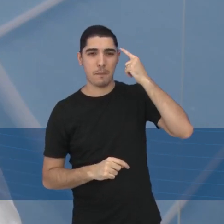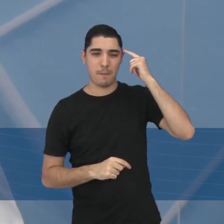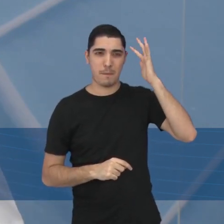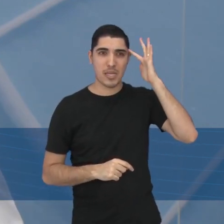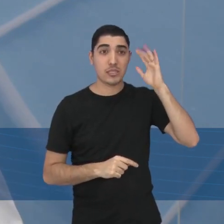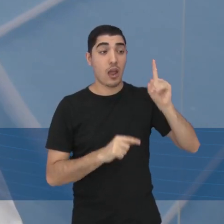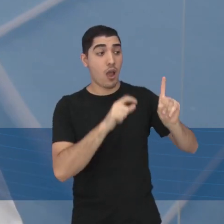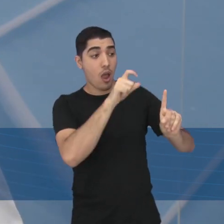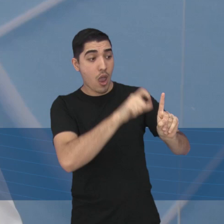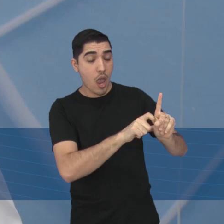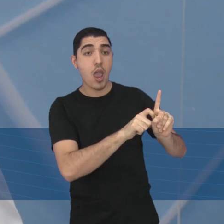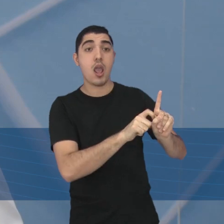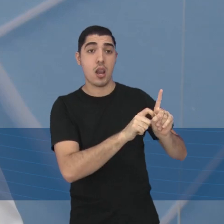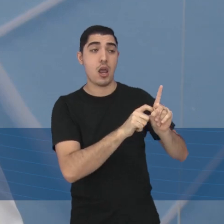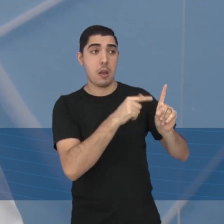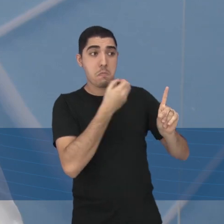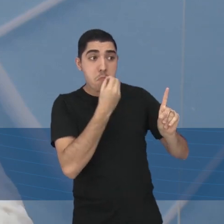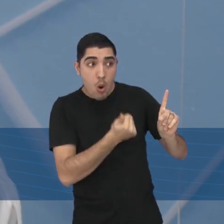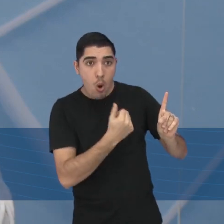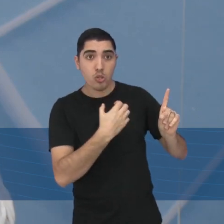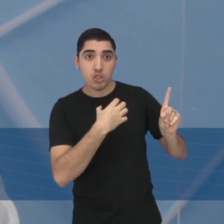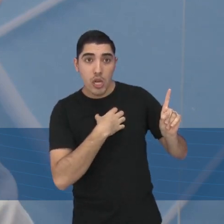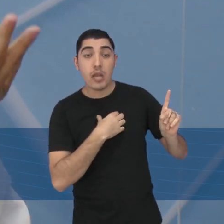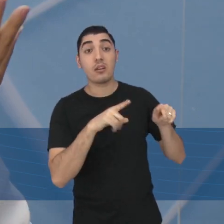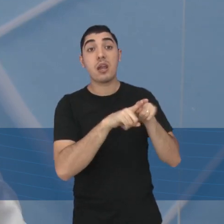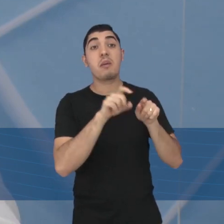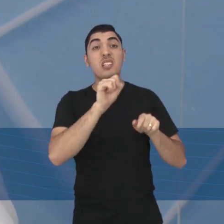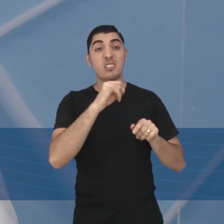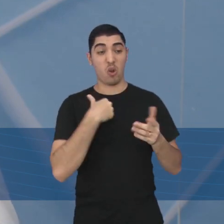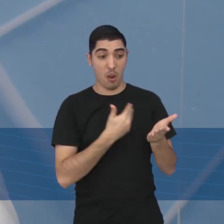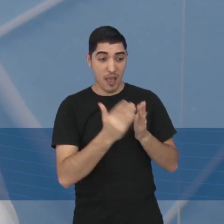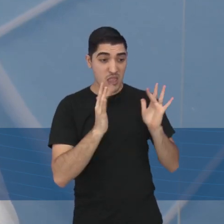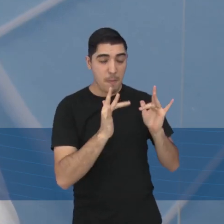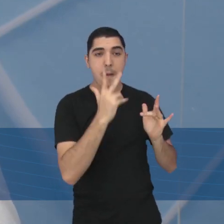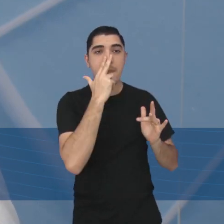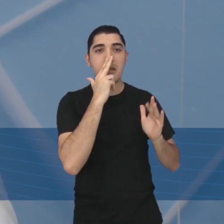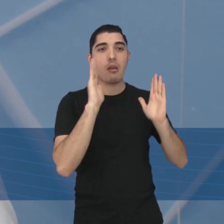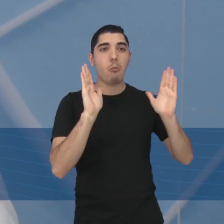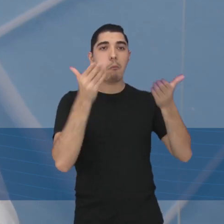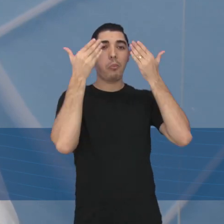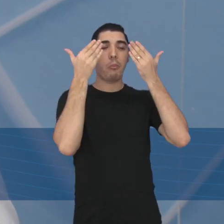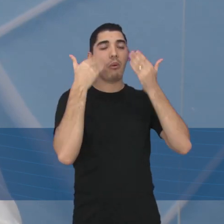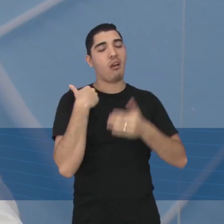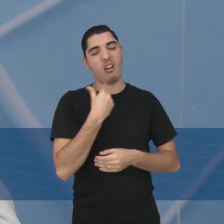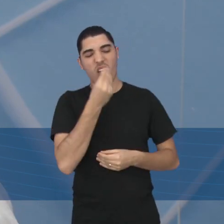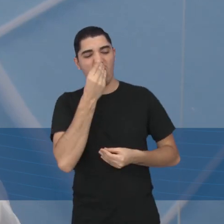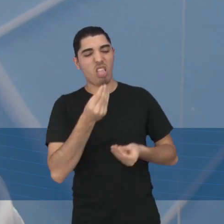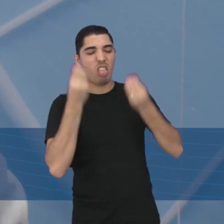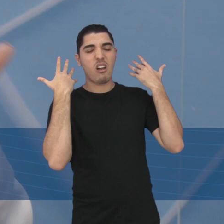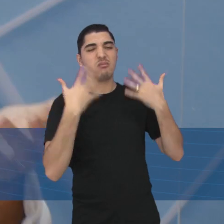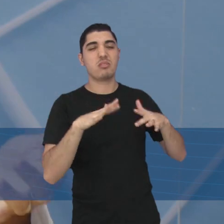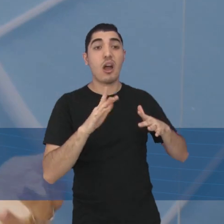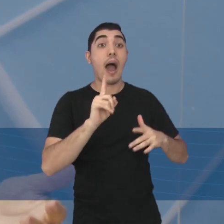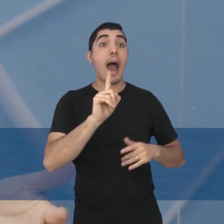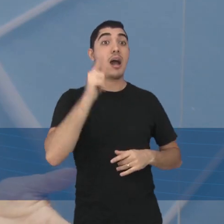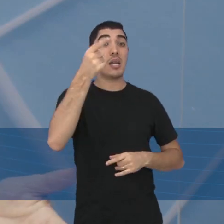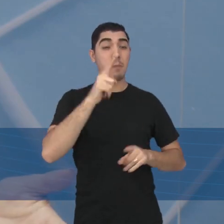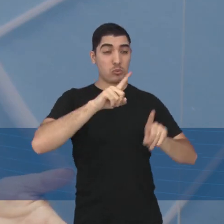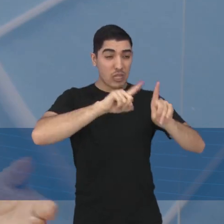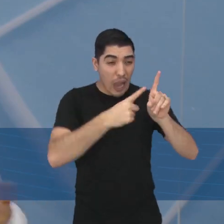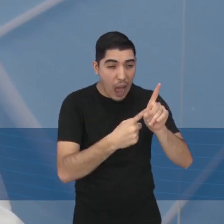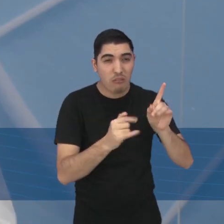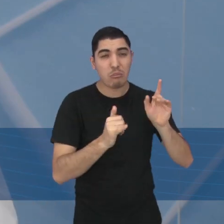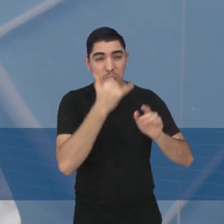história dessa pessoa, olha o seu namoro, você às vezes fecha os olhos, e aí você não enxerga algo que você vai só enxergar depois que tem